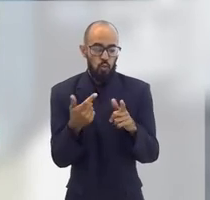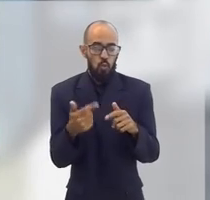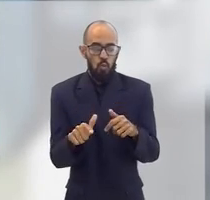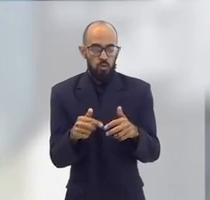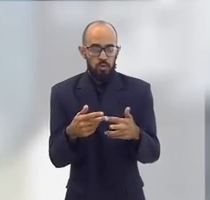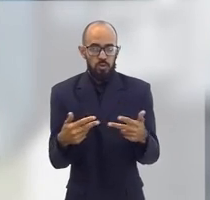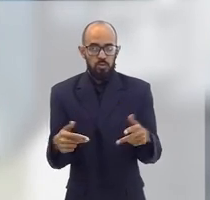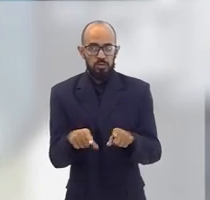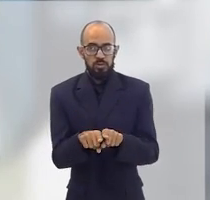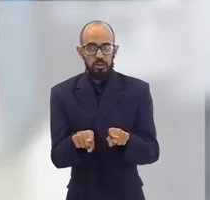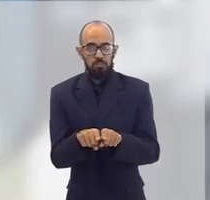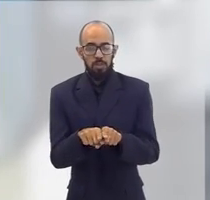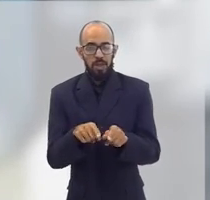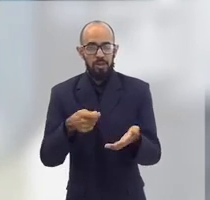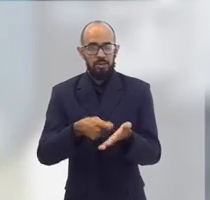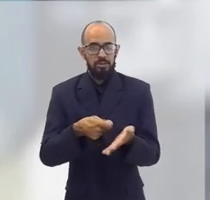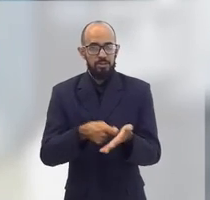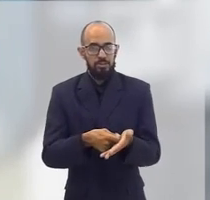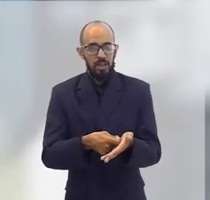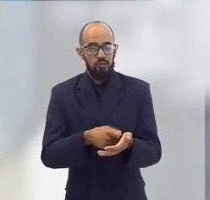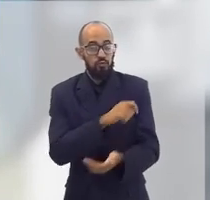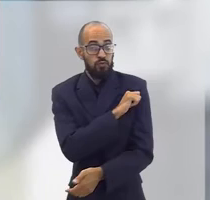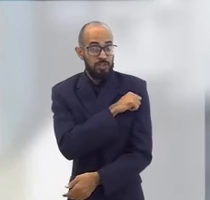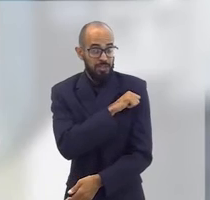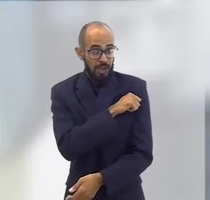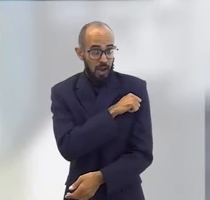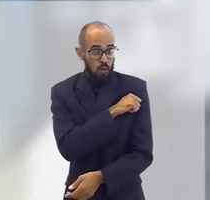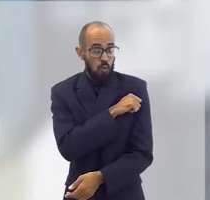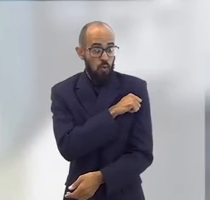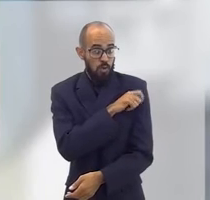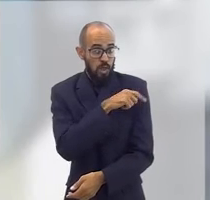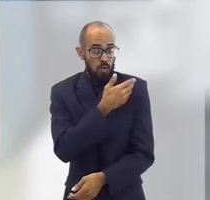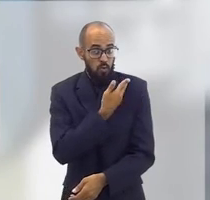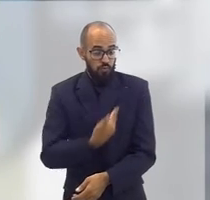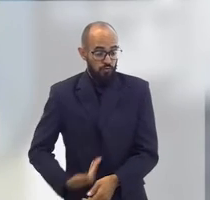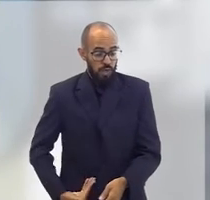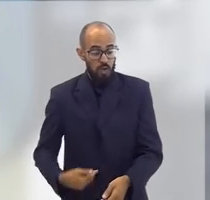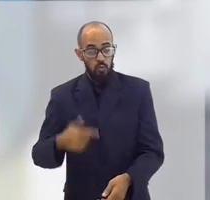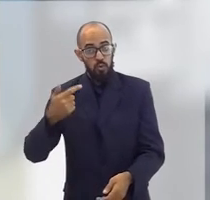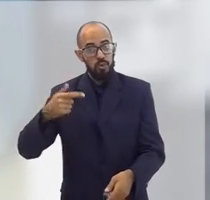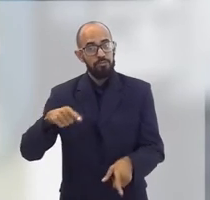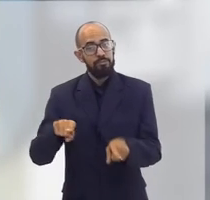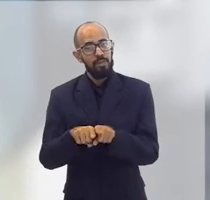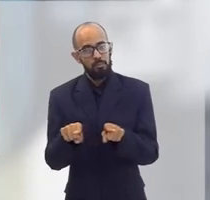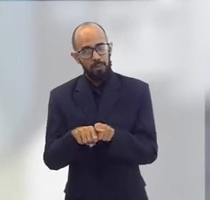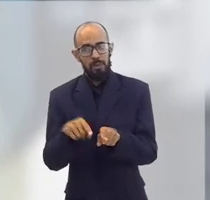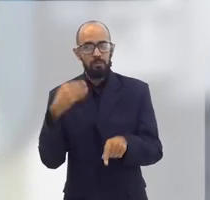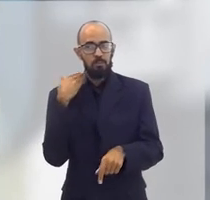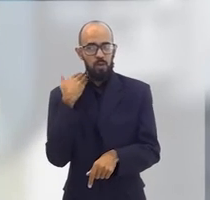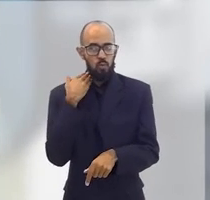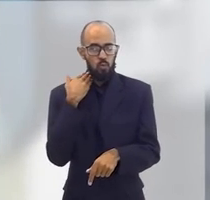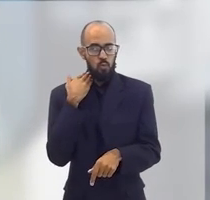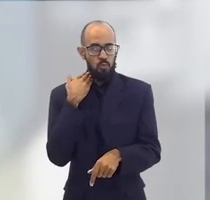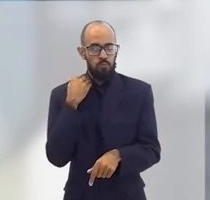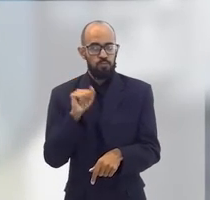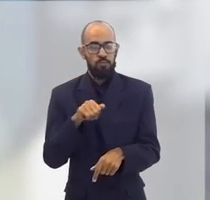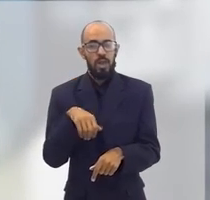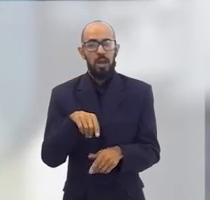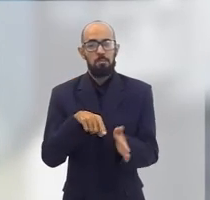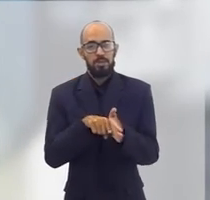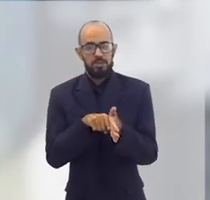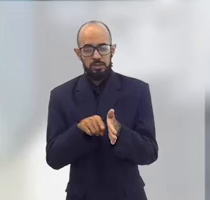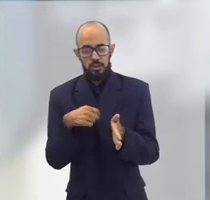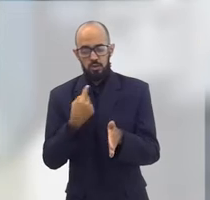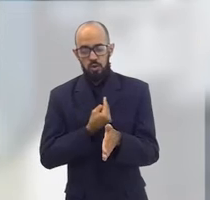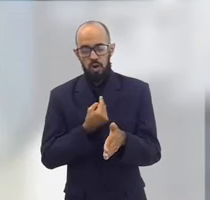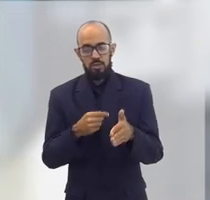o passivo, evidentemente, fiscal, sem falar no bancário, tá? O bancário, a gente tem 45%, a pesquisa mais recente da